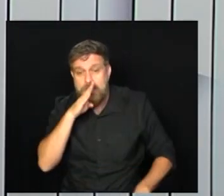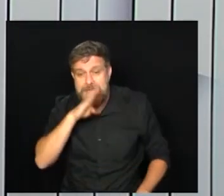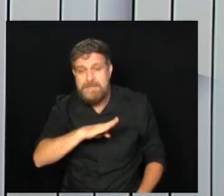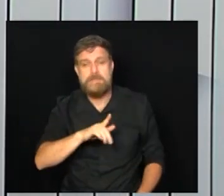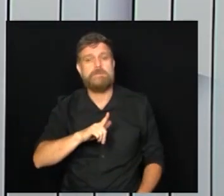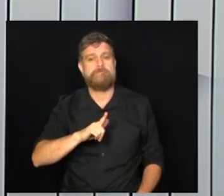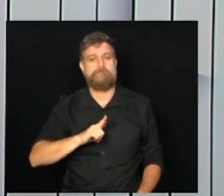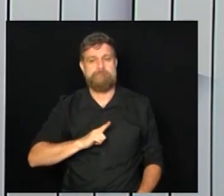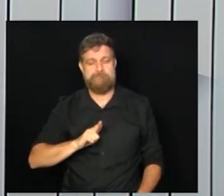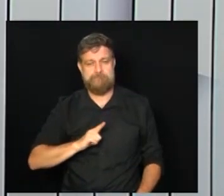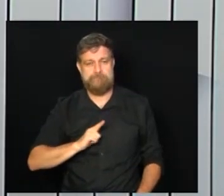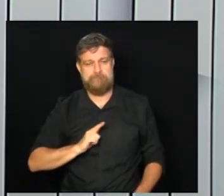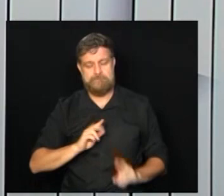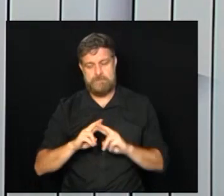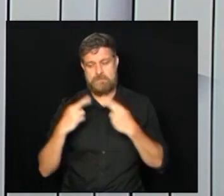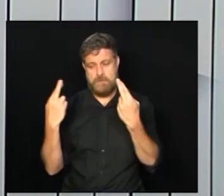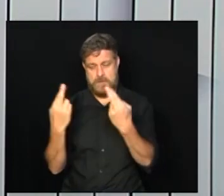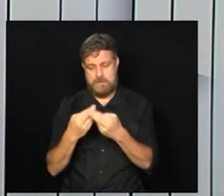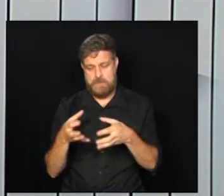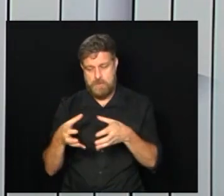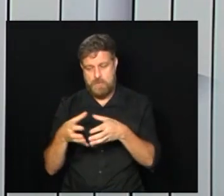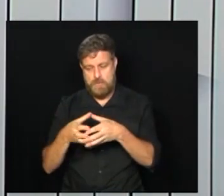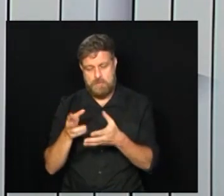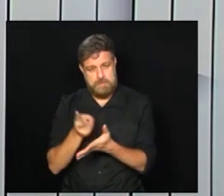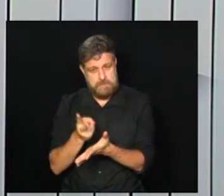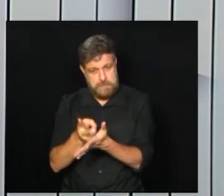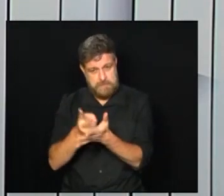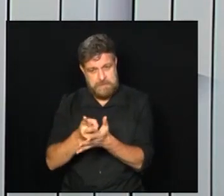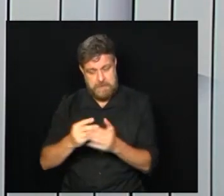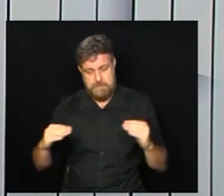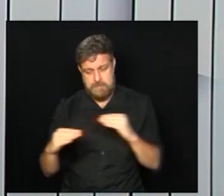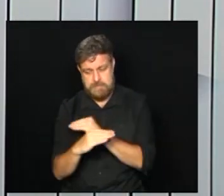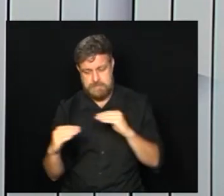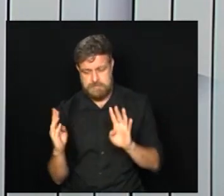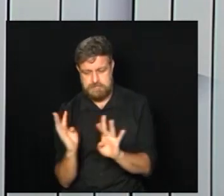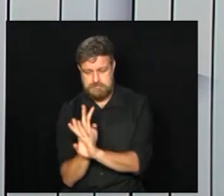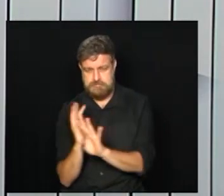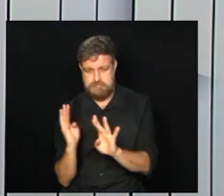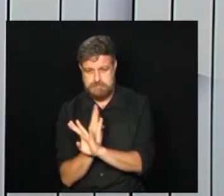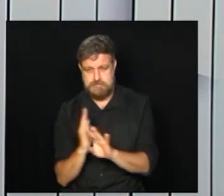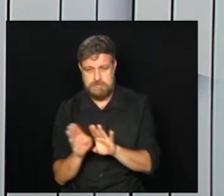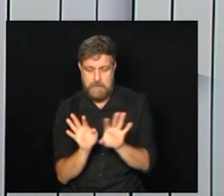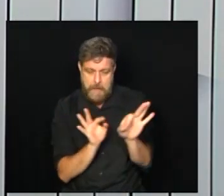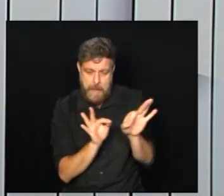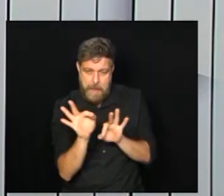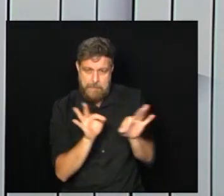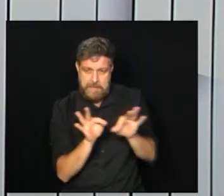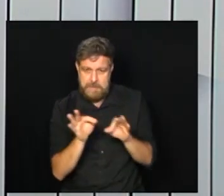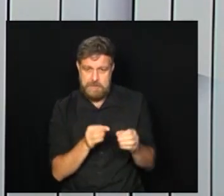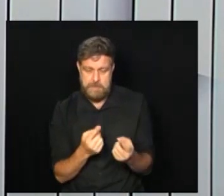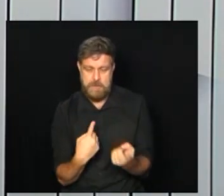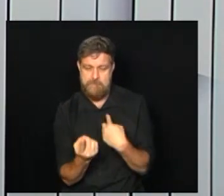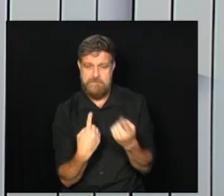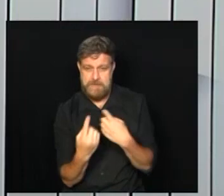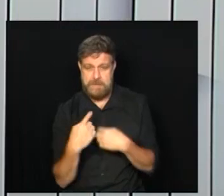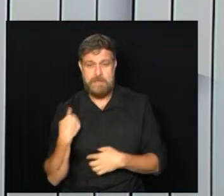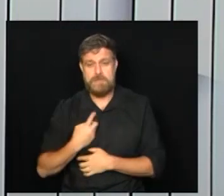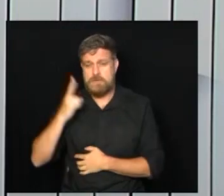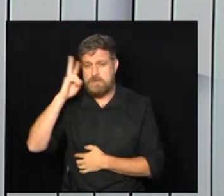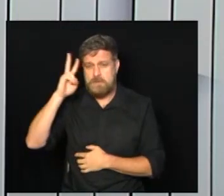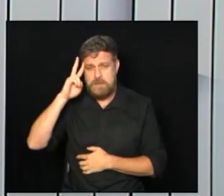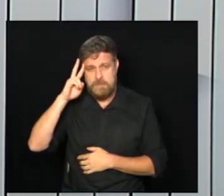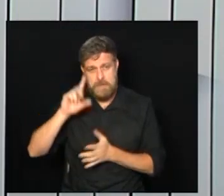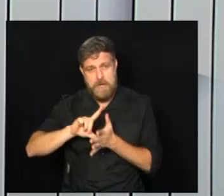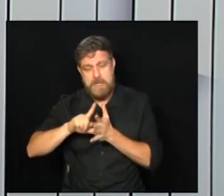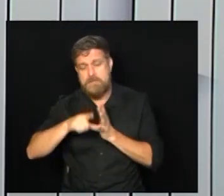da tarde, tem reunião da Comissão Permanente de Mobilidade Urbana e Planejamento Viário. A gente lembra, um pouquinho